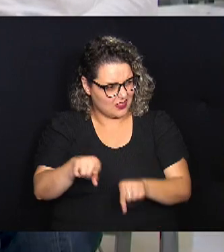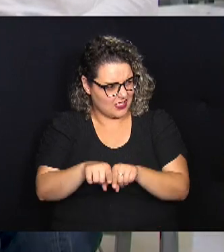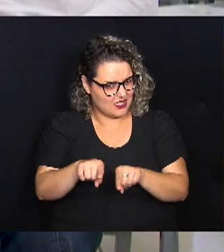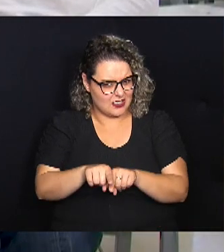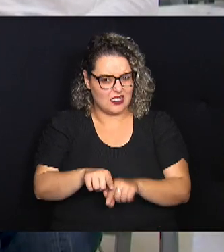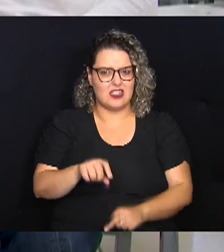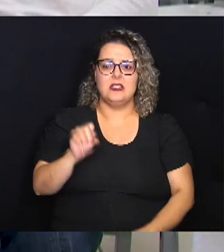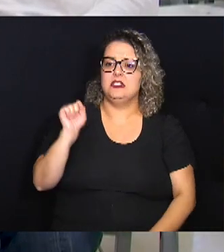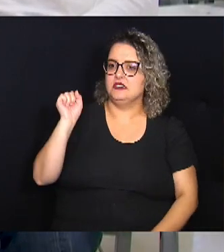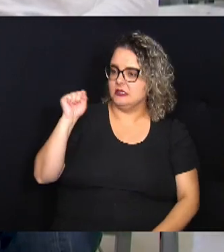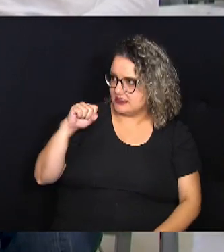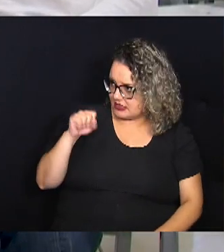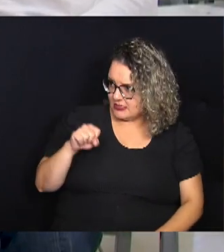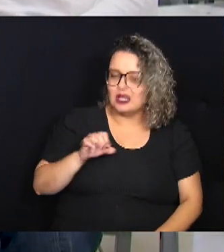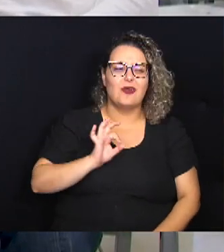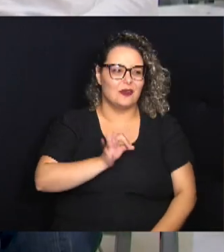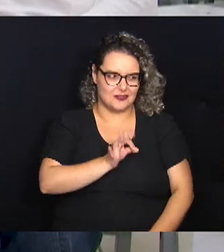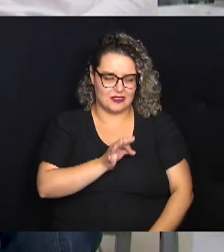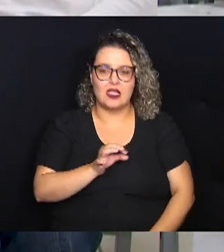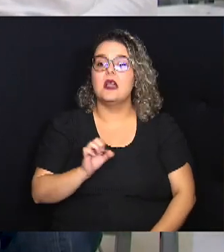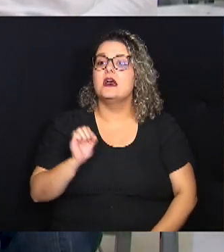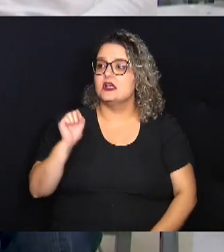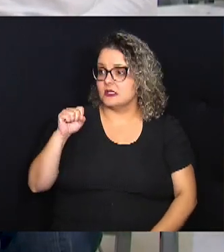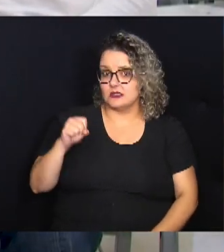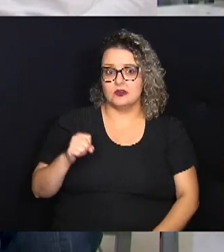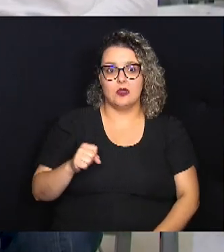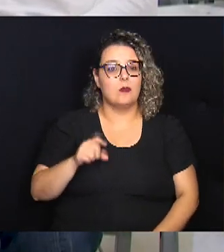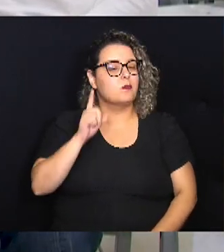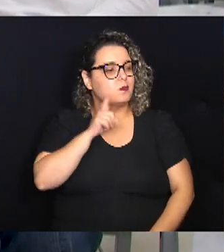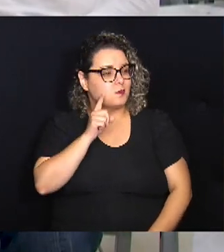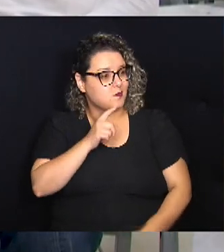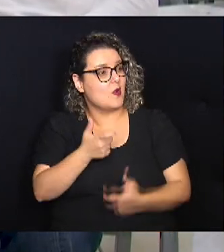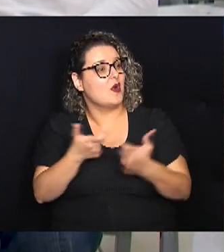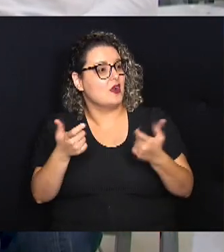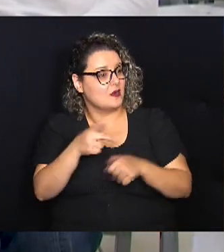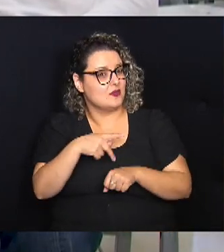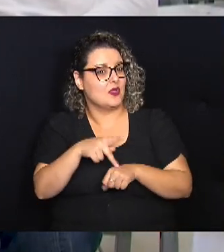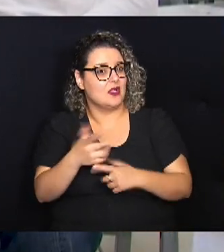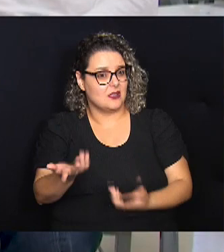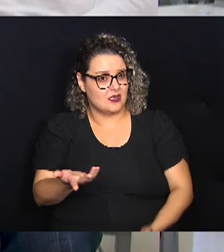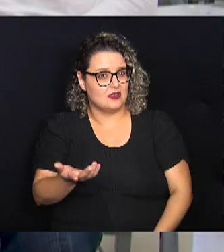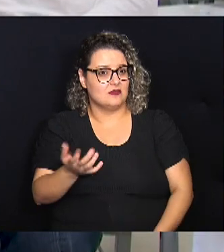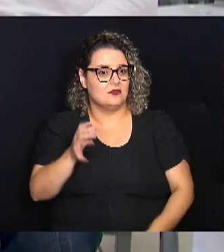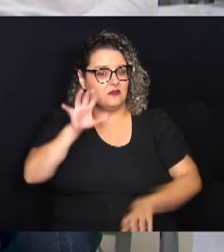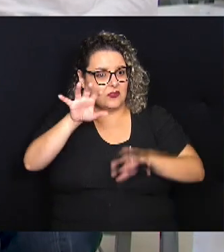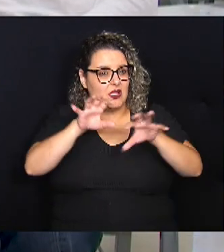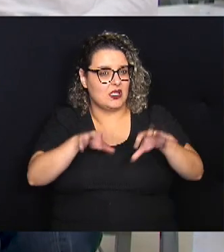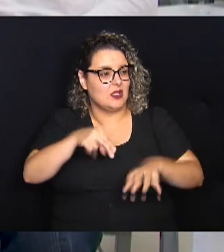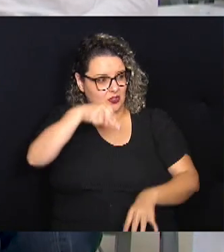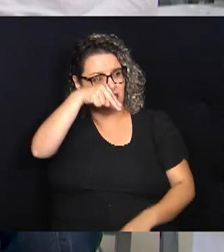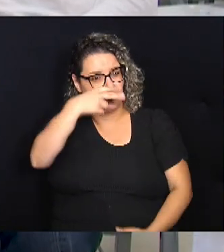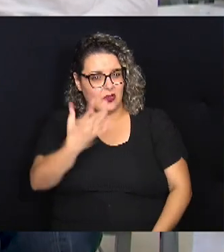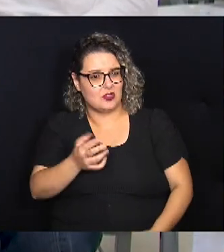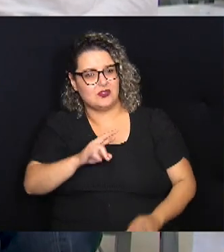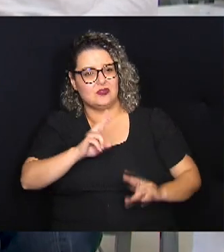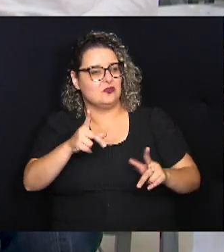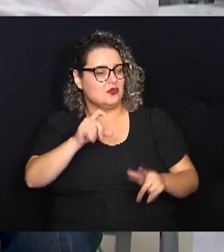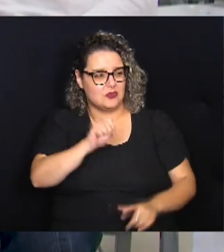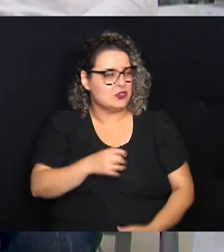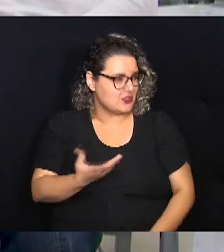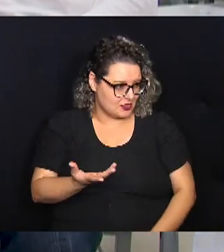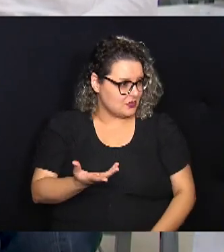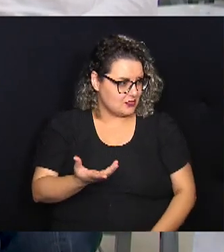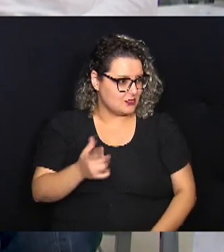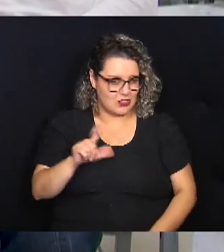com certeza, né? Acontece. Nos Estados Unidos também, que é um país grande, certamente a região norte, diferente da do sul,